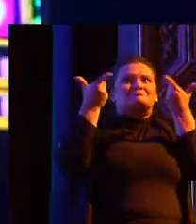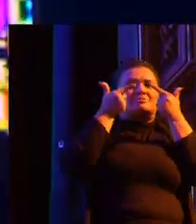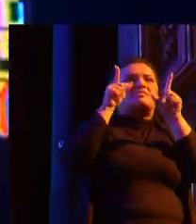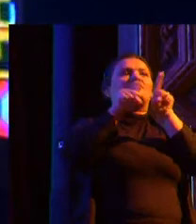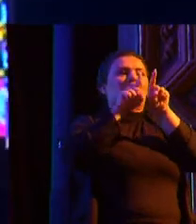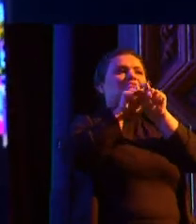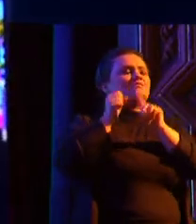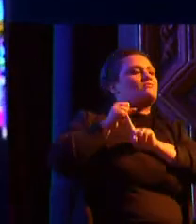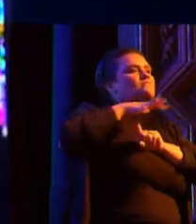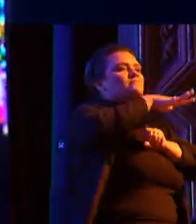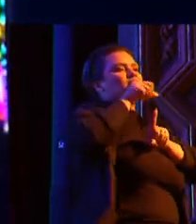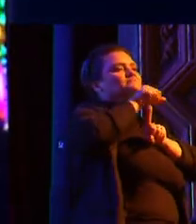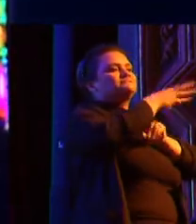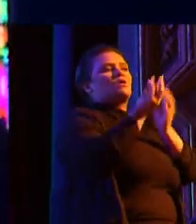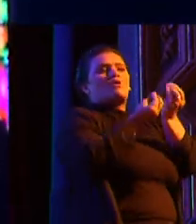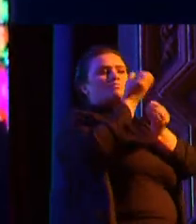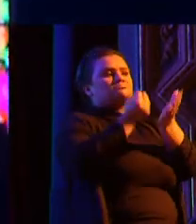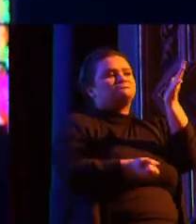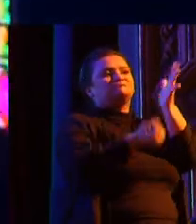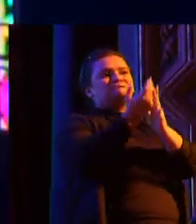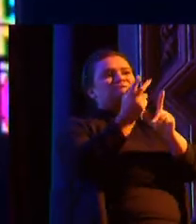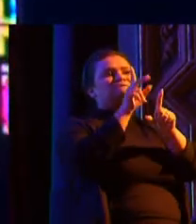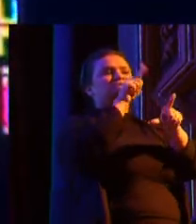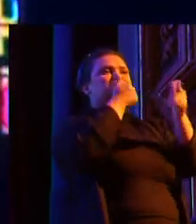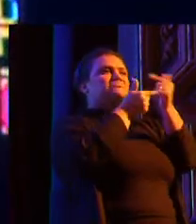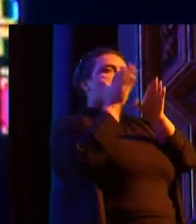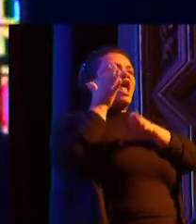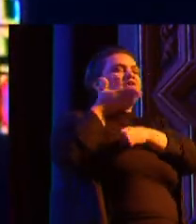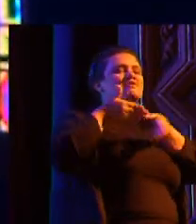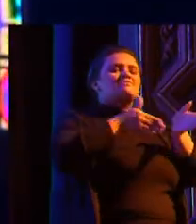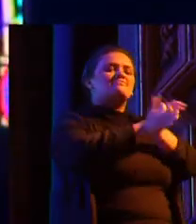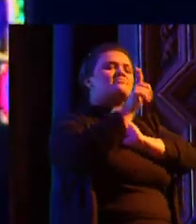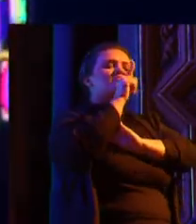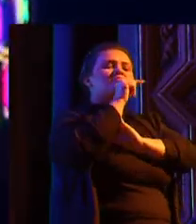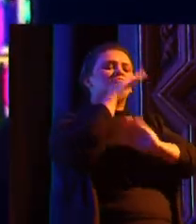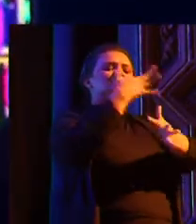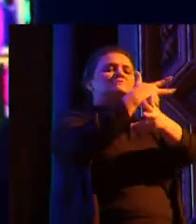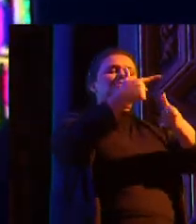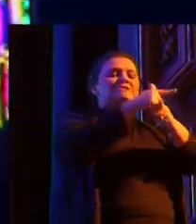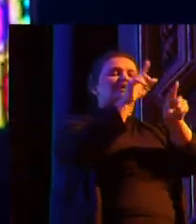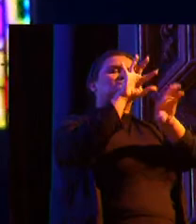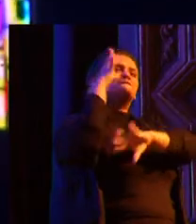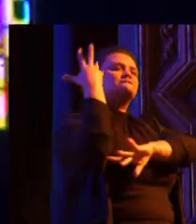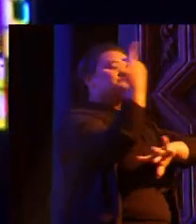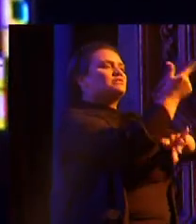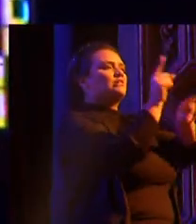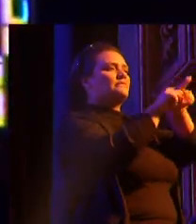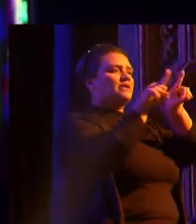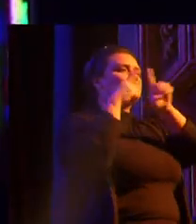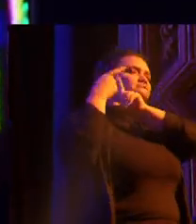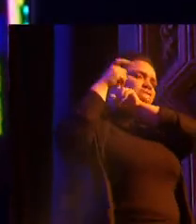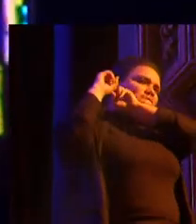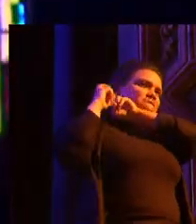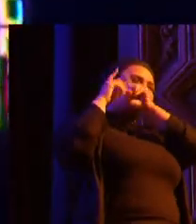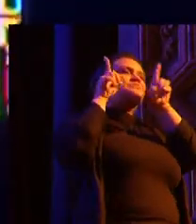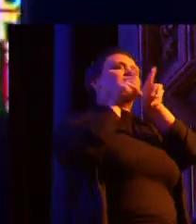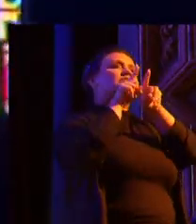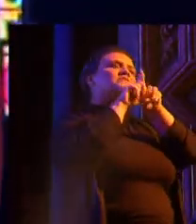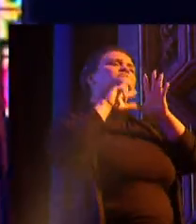o que é produzido em meio a essa diversidade de rios, florestas, urbanidade e ancestralidade. Um sentido